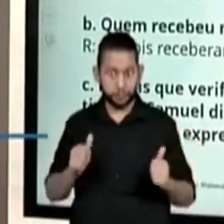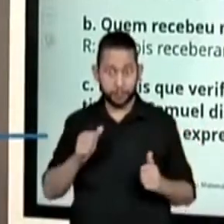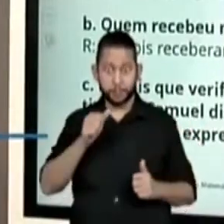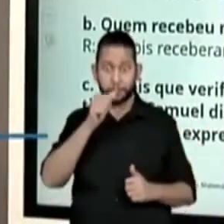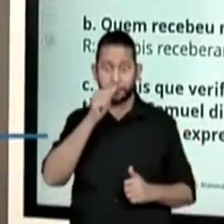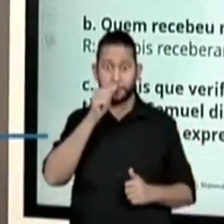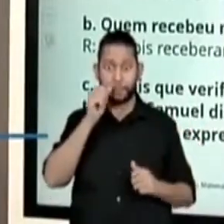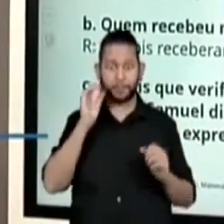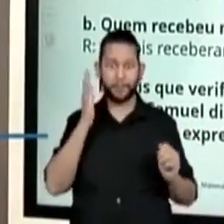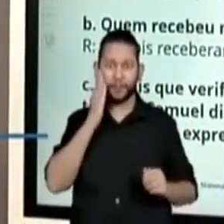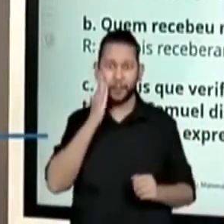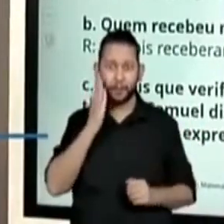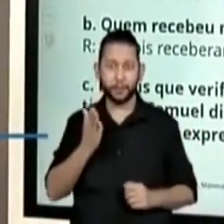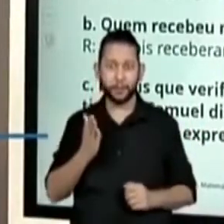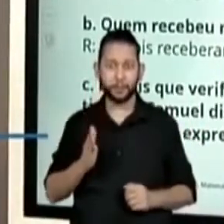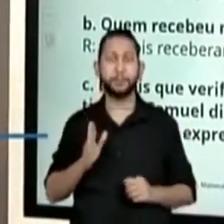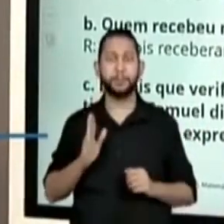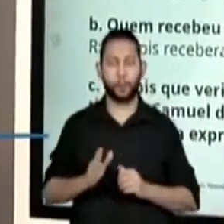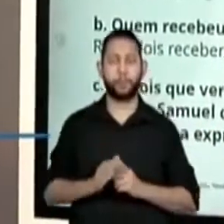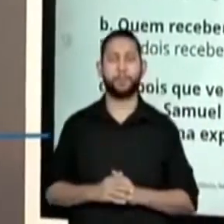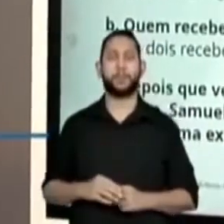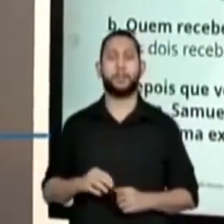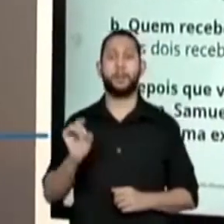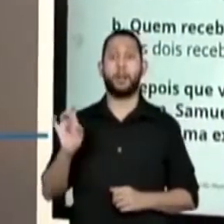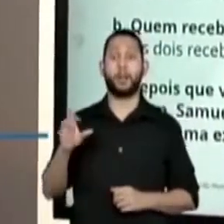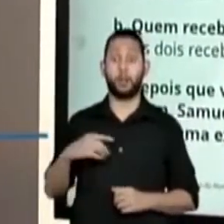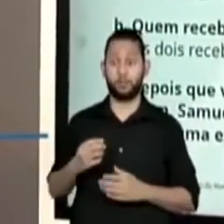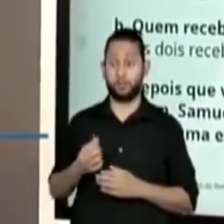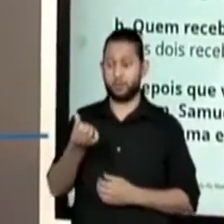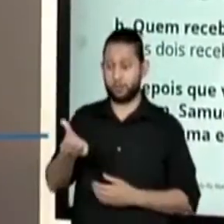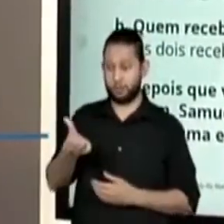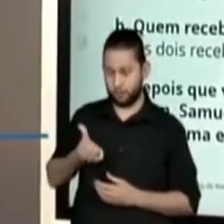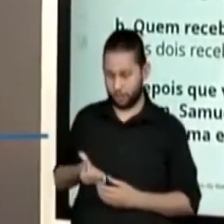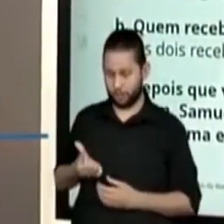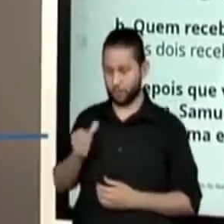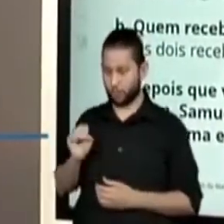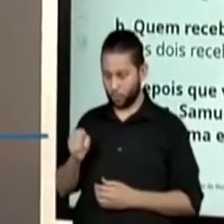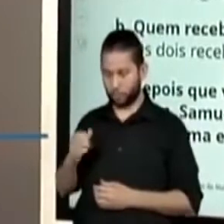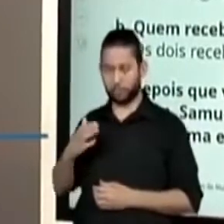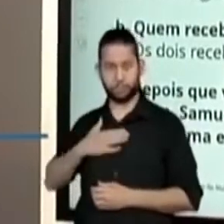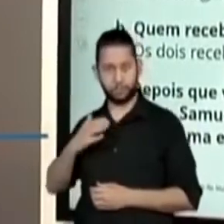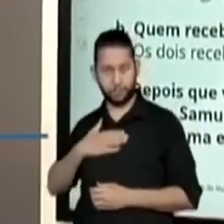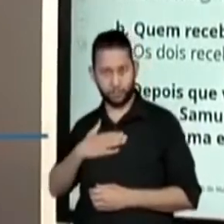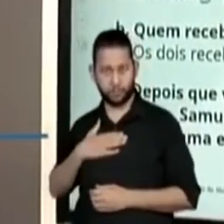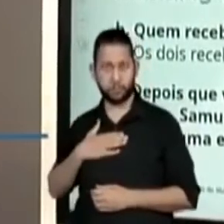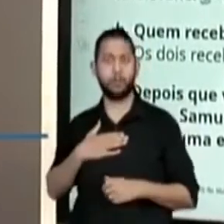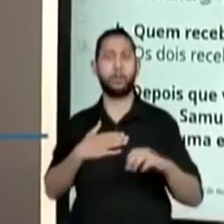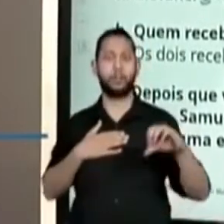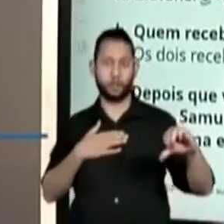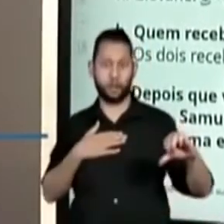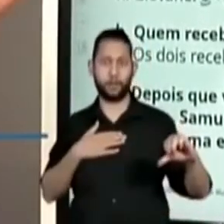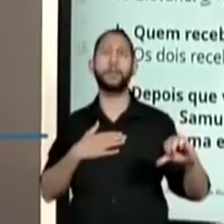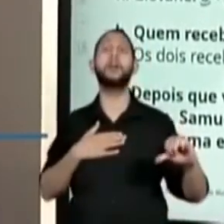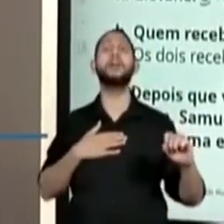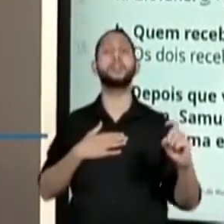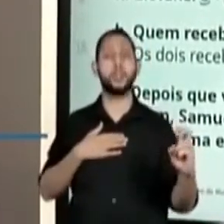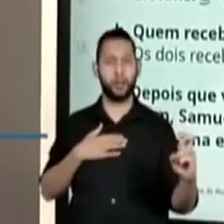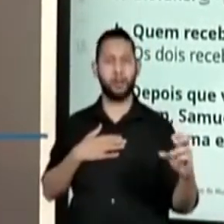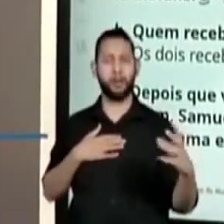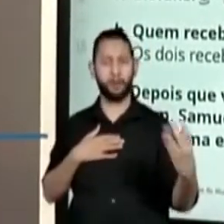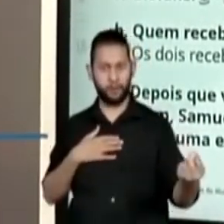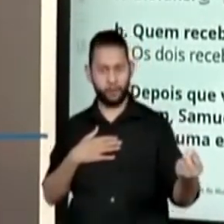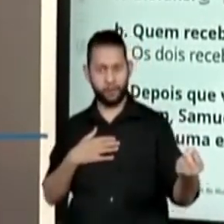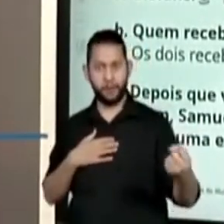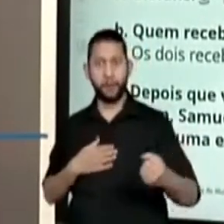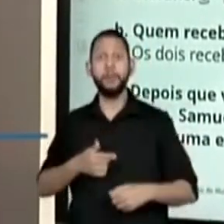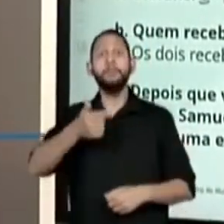entender o que é para fazer temos a coisar de carta escrevemos a expressão matemática tanto mais tanto é o que o menino tem